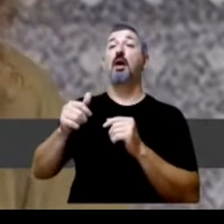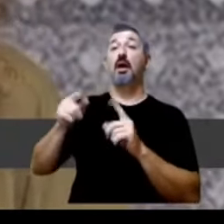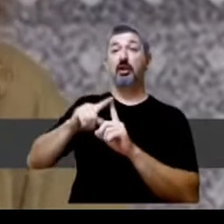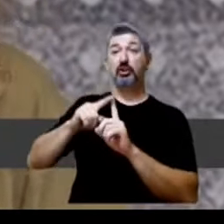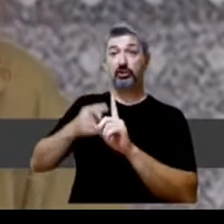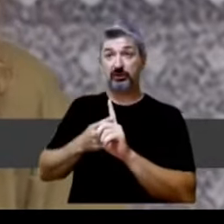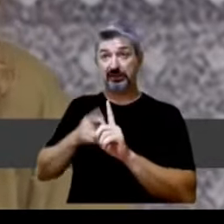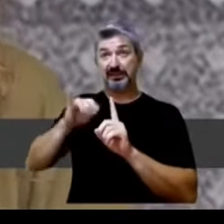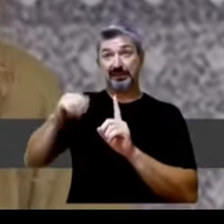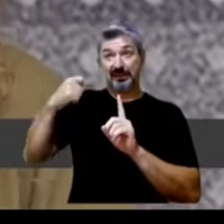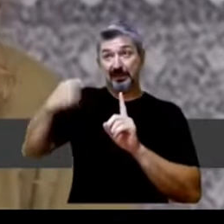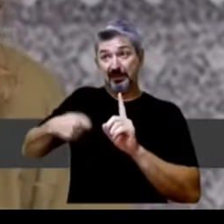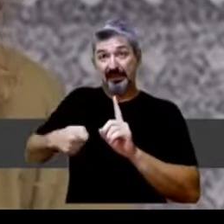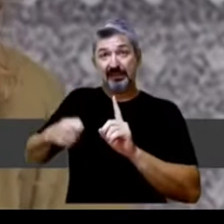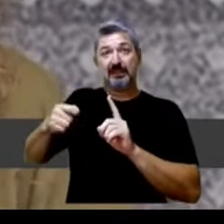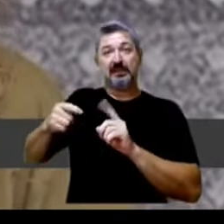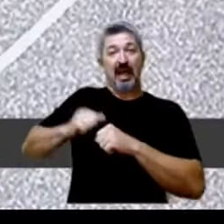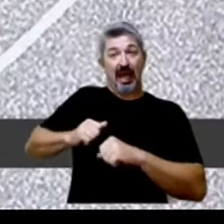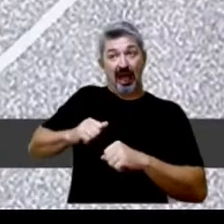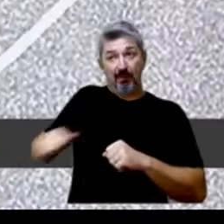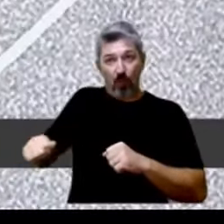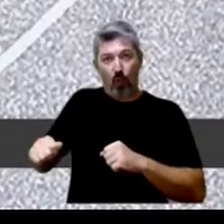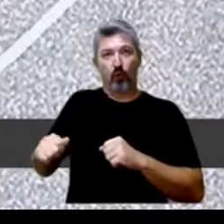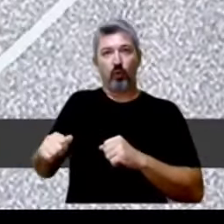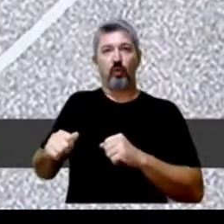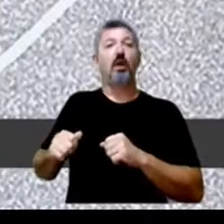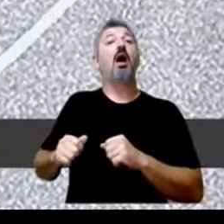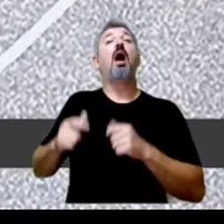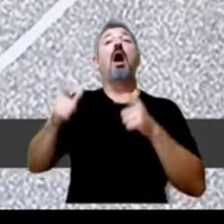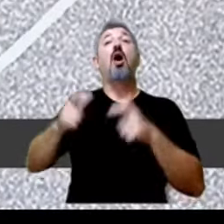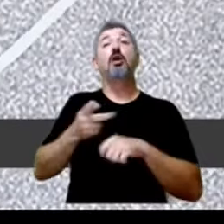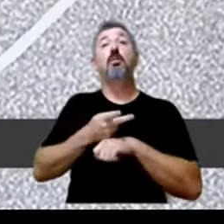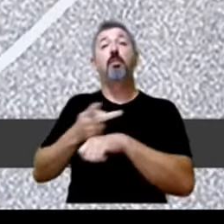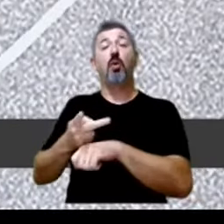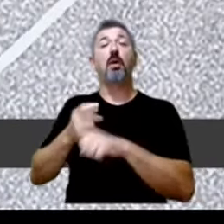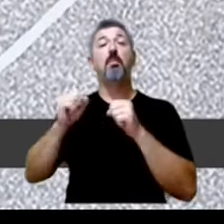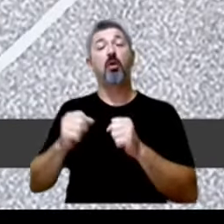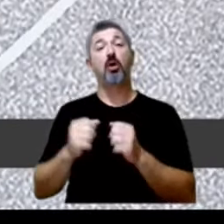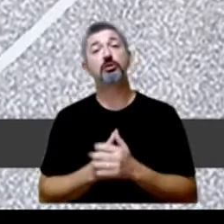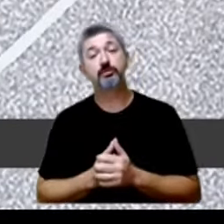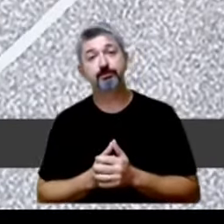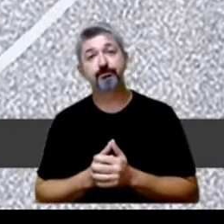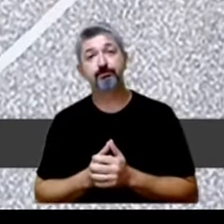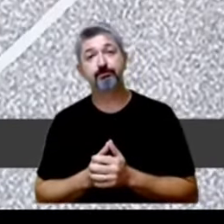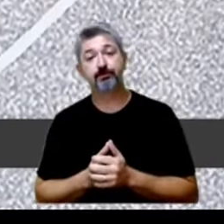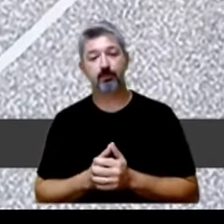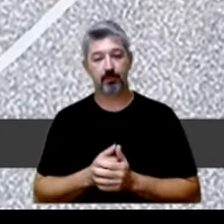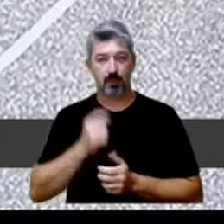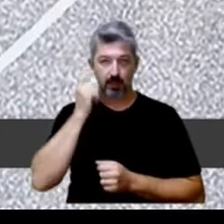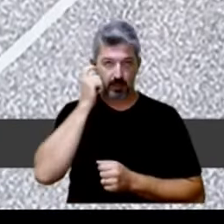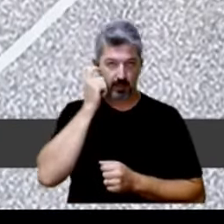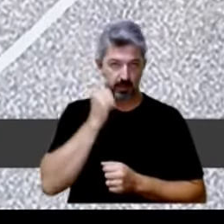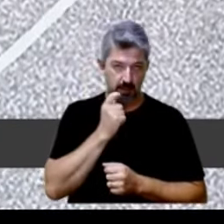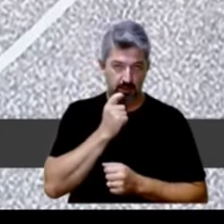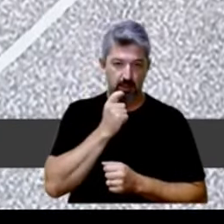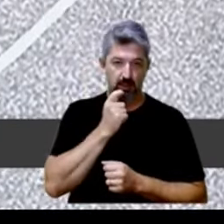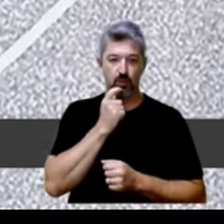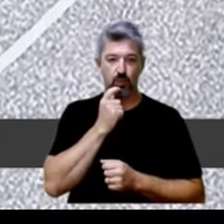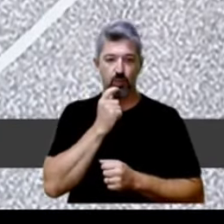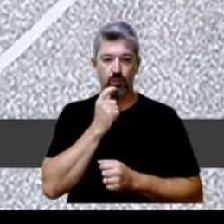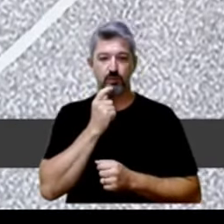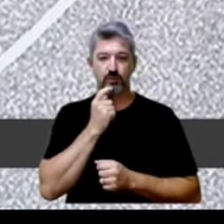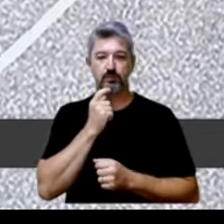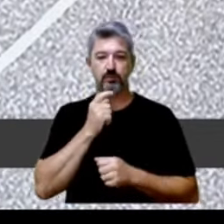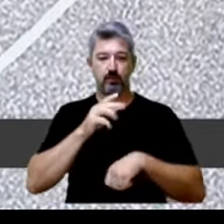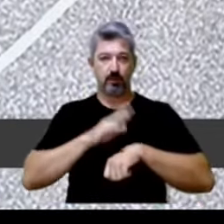precise interromper Essa uma pergunta é gestação fácil e outra avançada? coisa. Isso é papel do Estado. A resposta, Mas então, vai com o dar candidato briga. Ricardo Nunes, que segundo aqui o nosso relógio, ainda